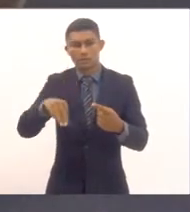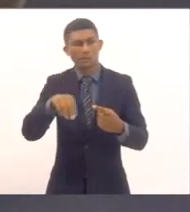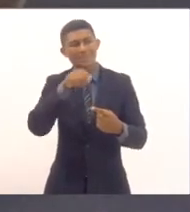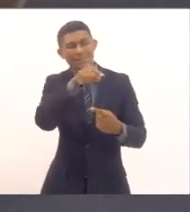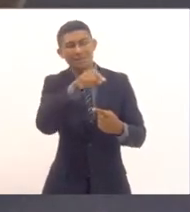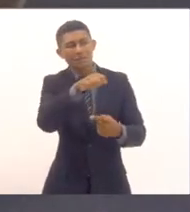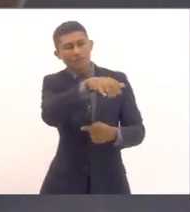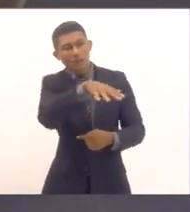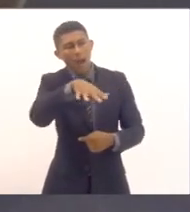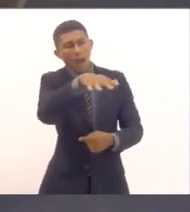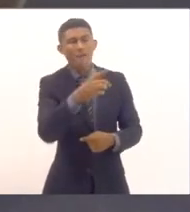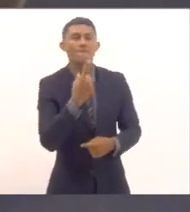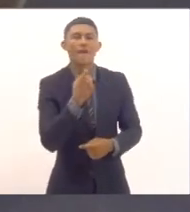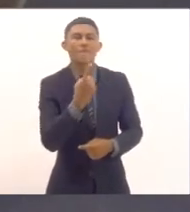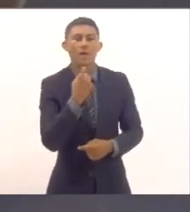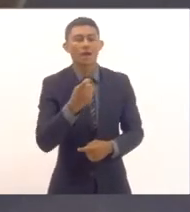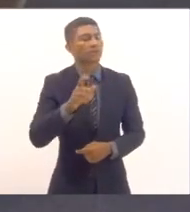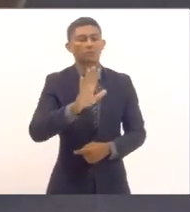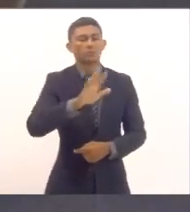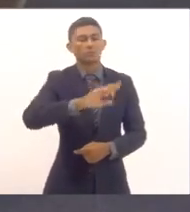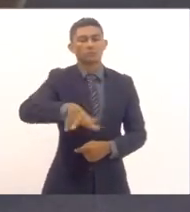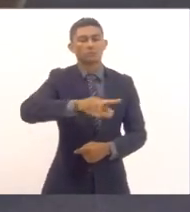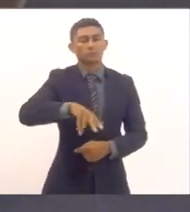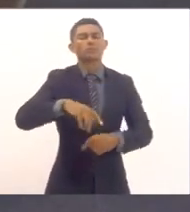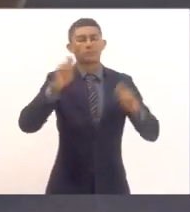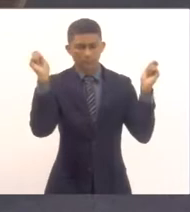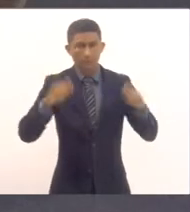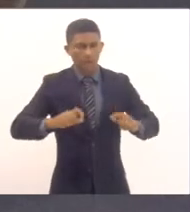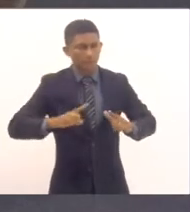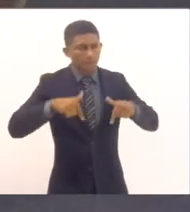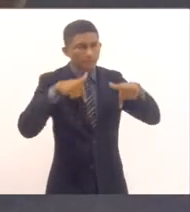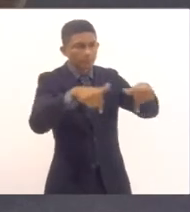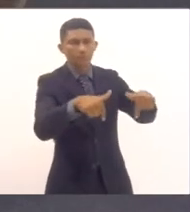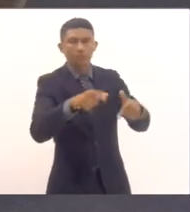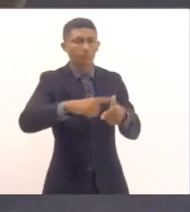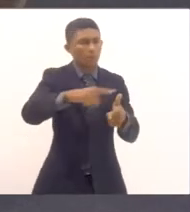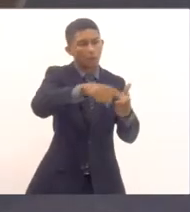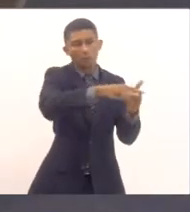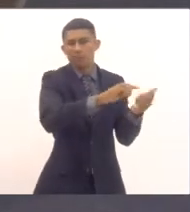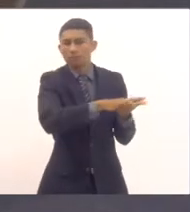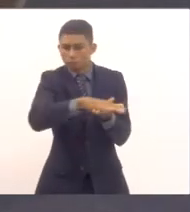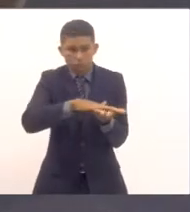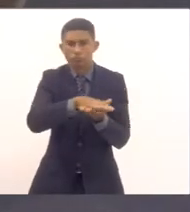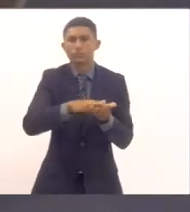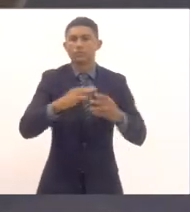área vermelho são estações que dá para se operar sem muitos problemas